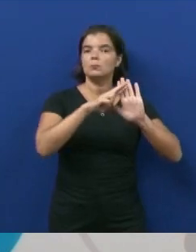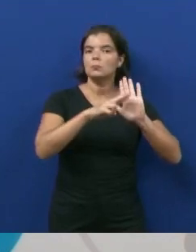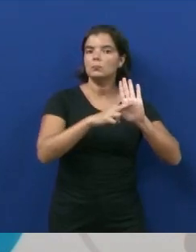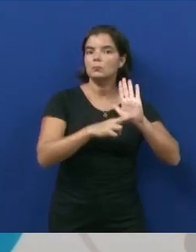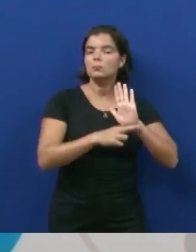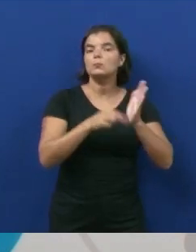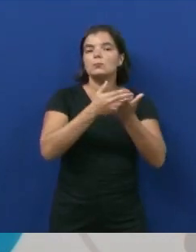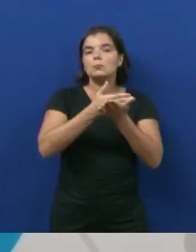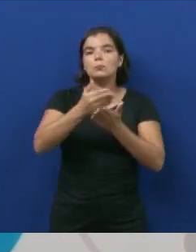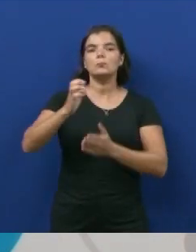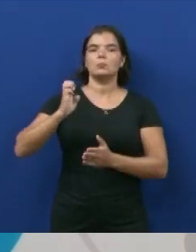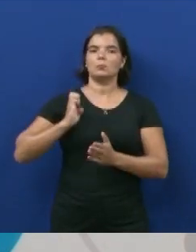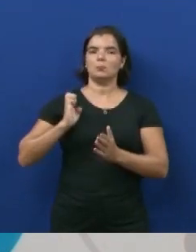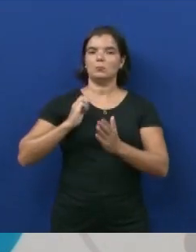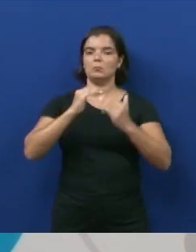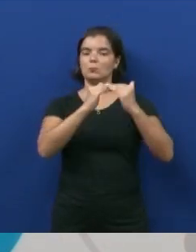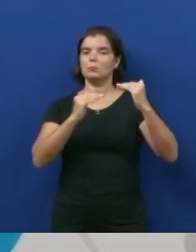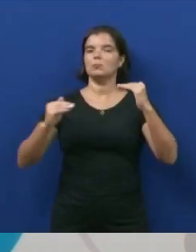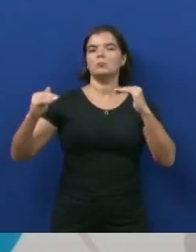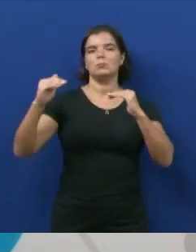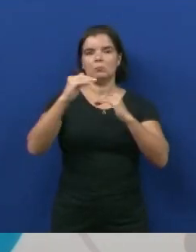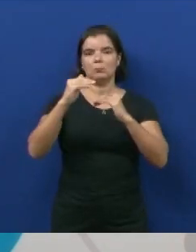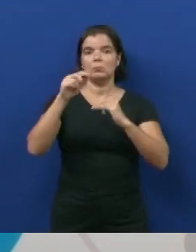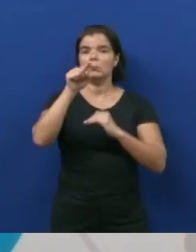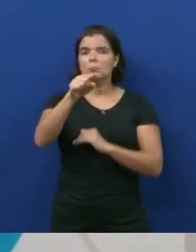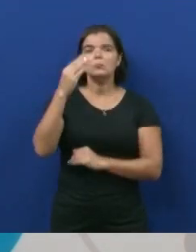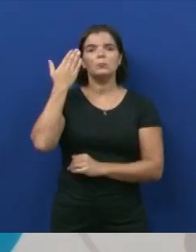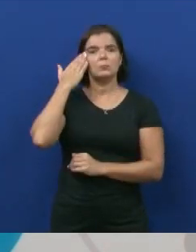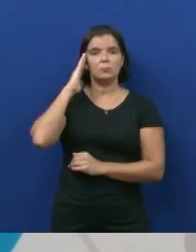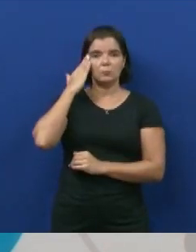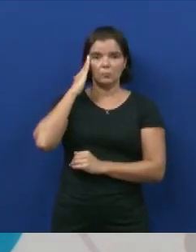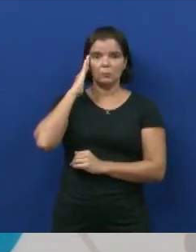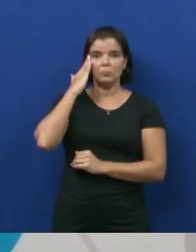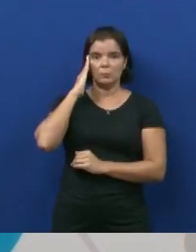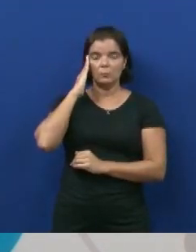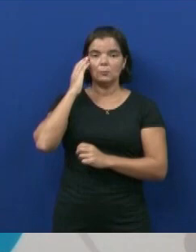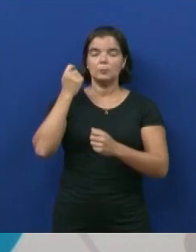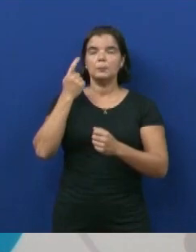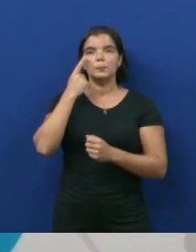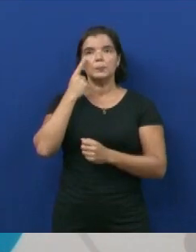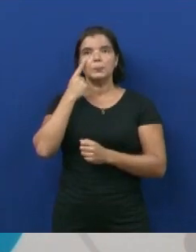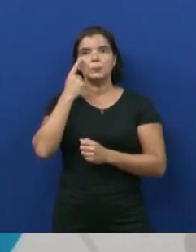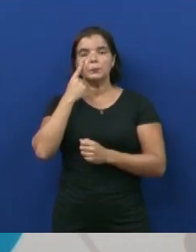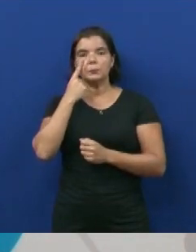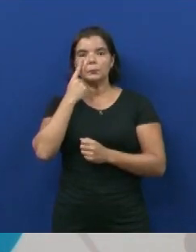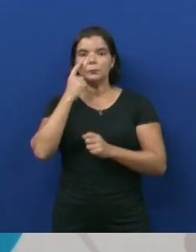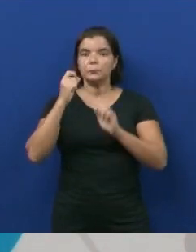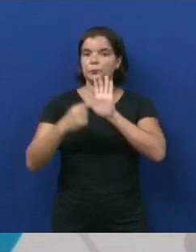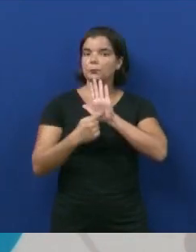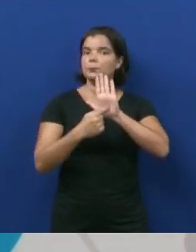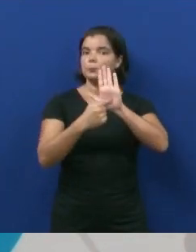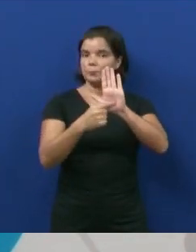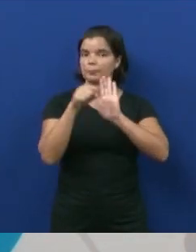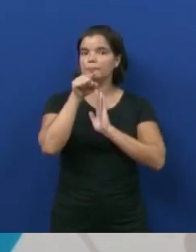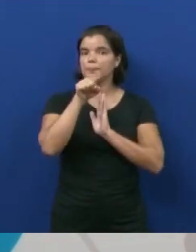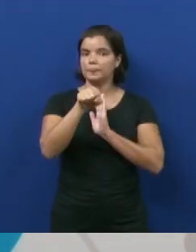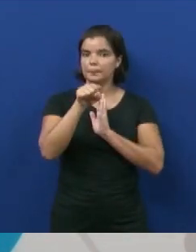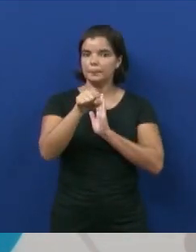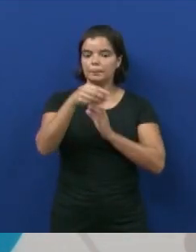princípio ético ele perpassa. Para você poder entender isso, eu vou procurar fazer uma ilustração para